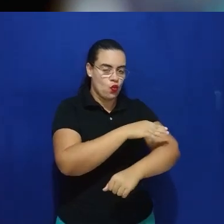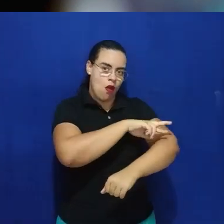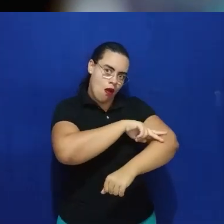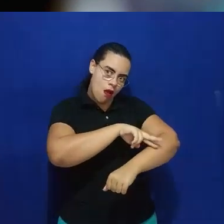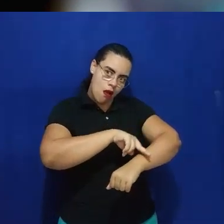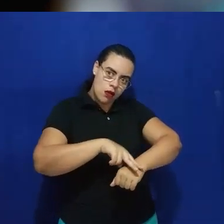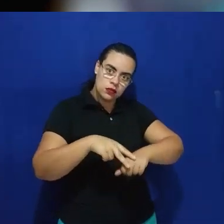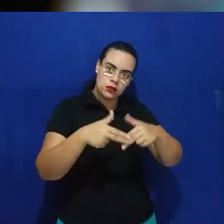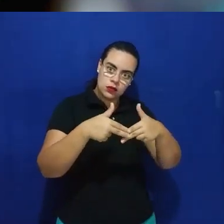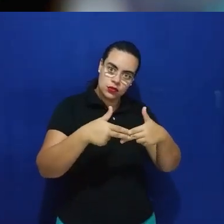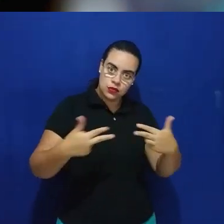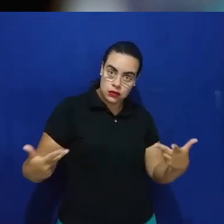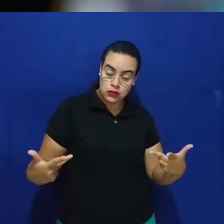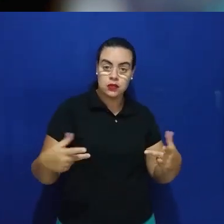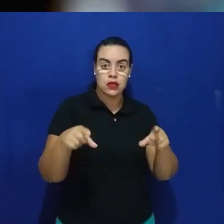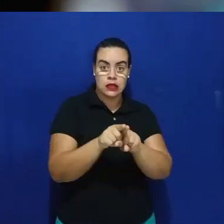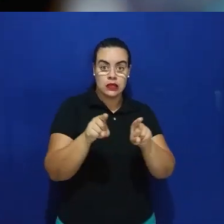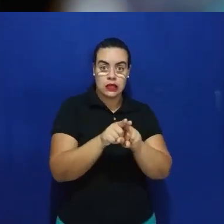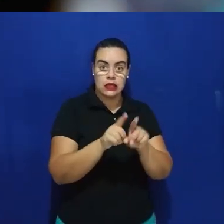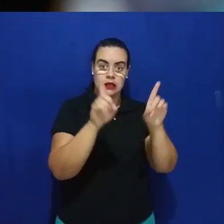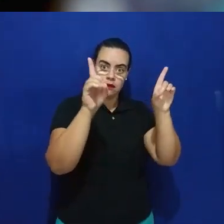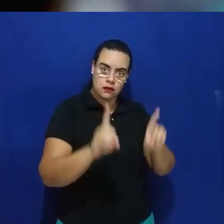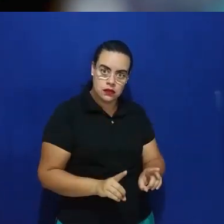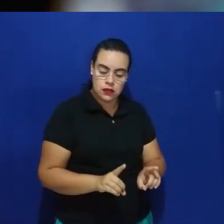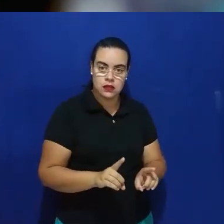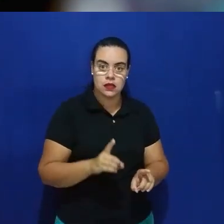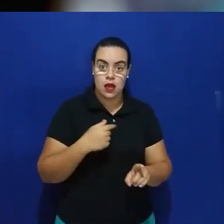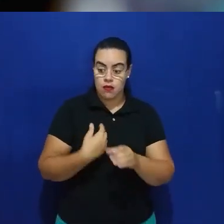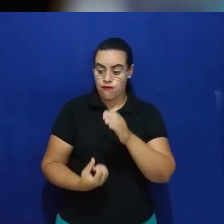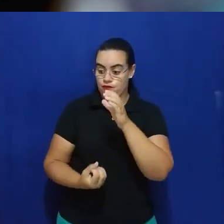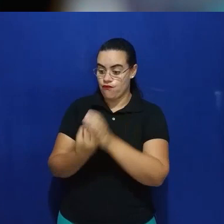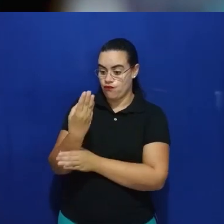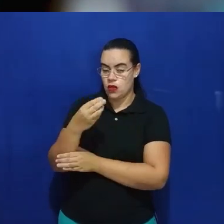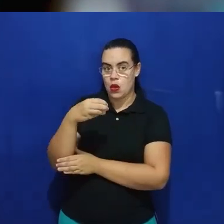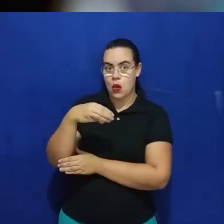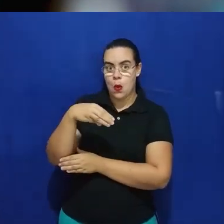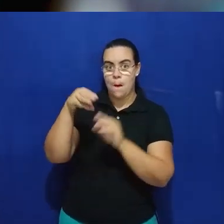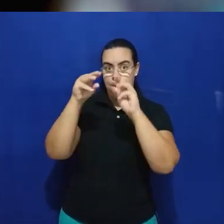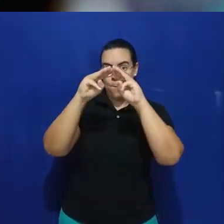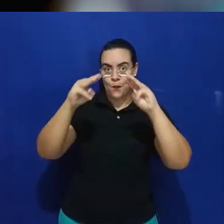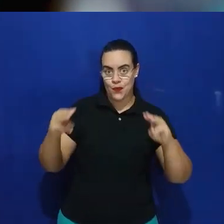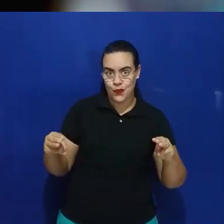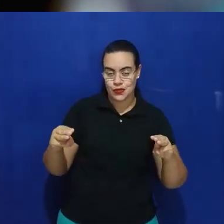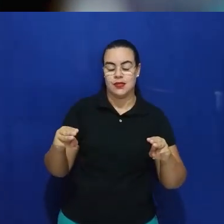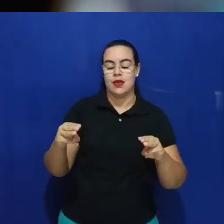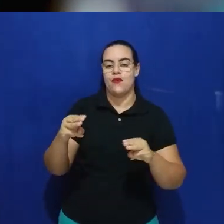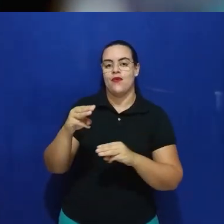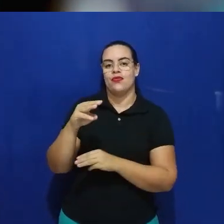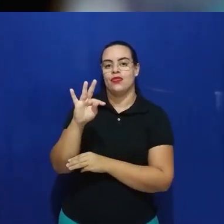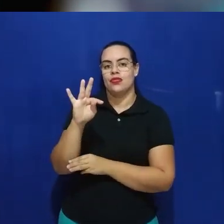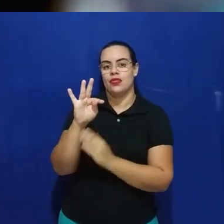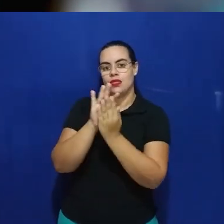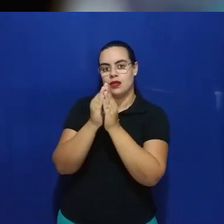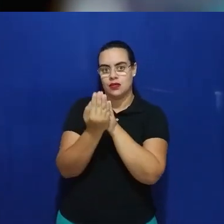Eu criei e produzo também o Museu Transgênero de História e Arte, que é o MUTA, e atualmente sou coordenador da linha de estudos